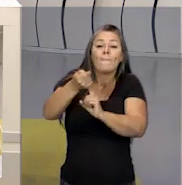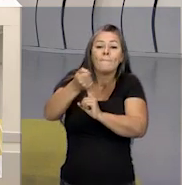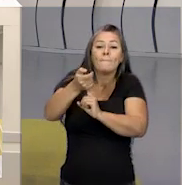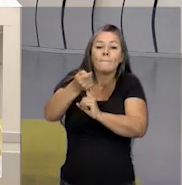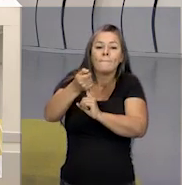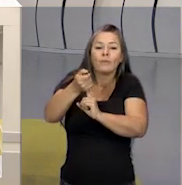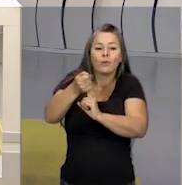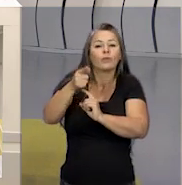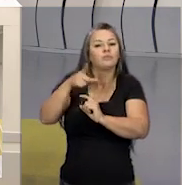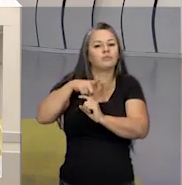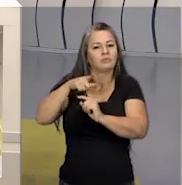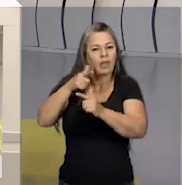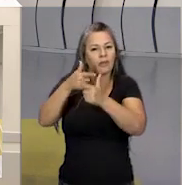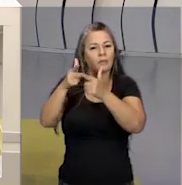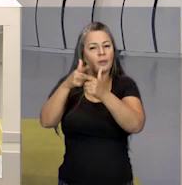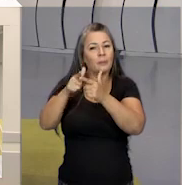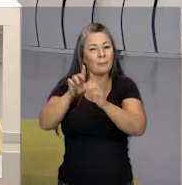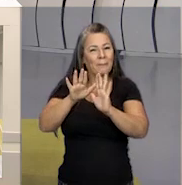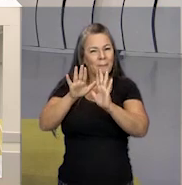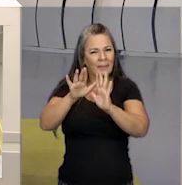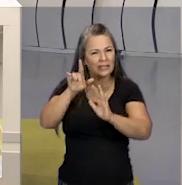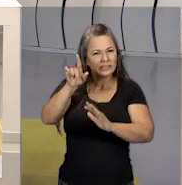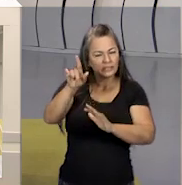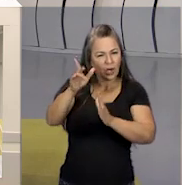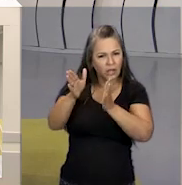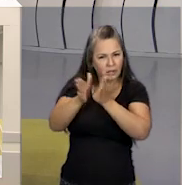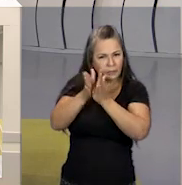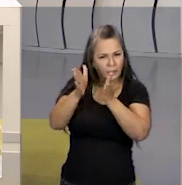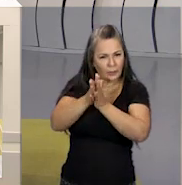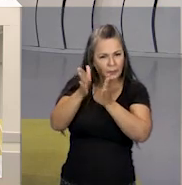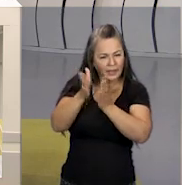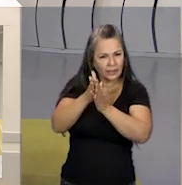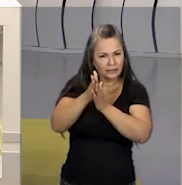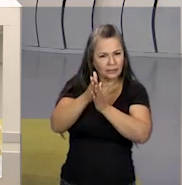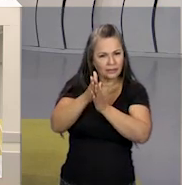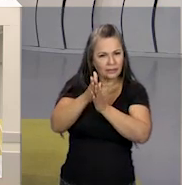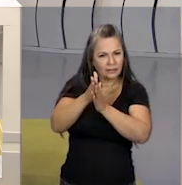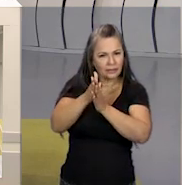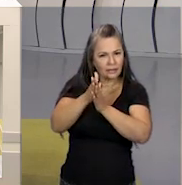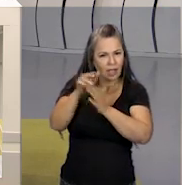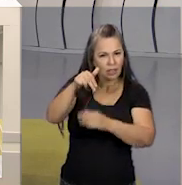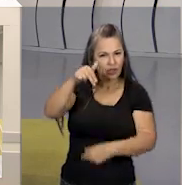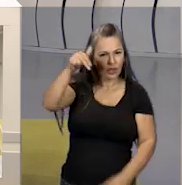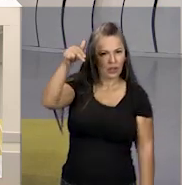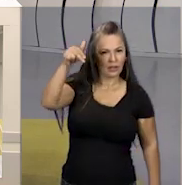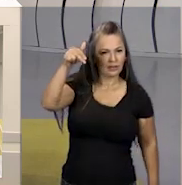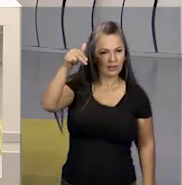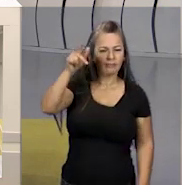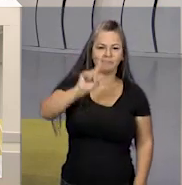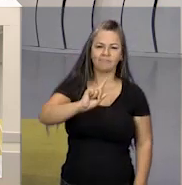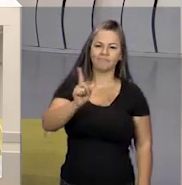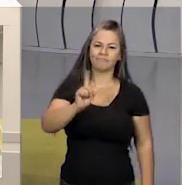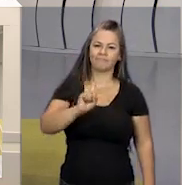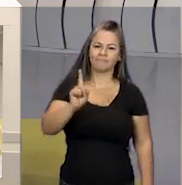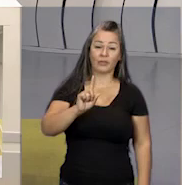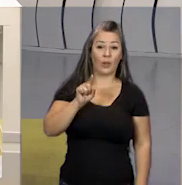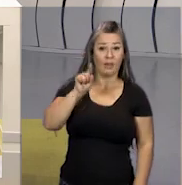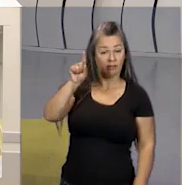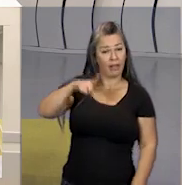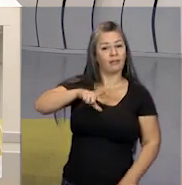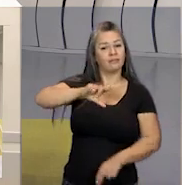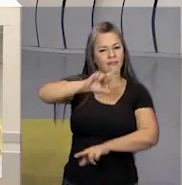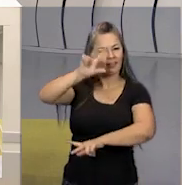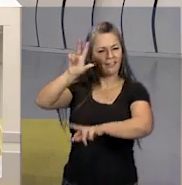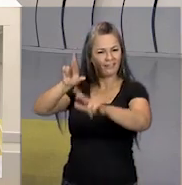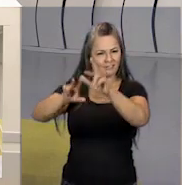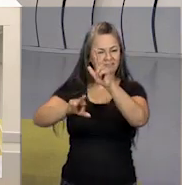muito bem disso, mas a gente não pode ficar preso apenas nesse preconceito em relação à região. Porque é uma região muito diversa, né? As